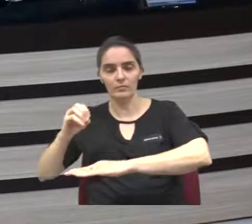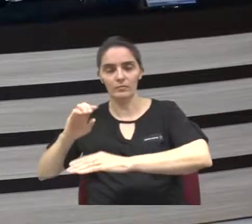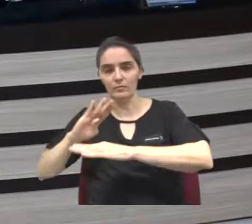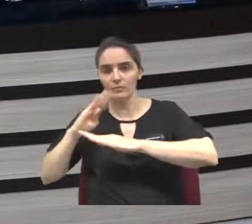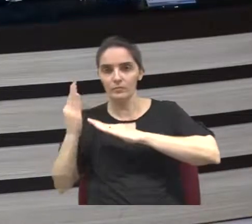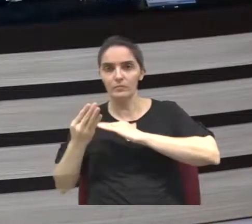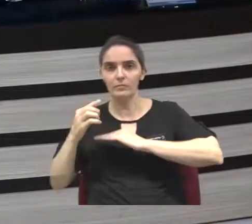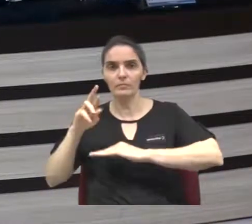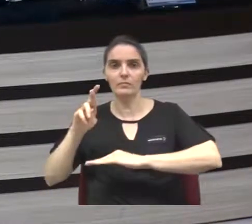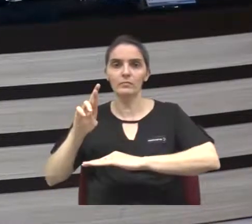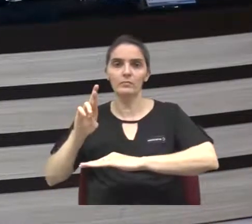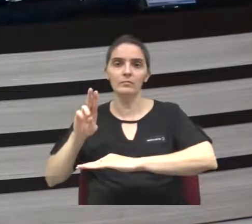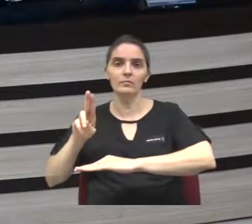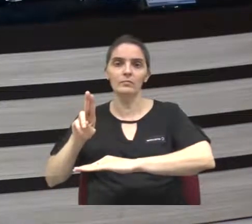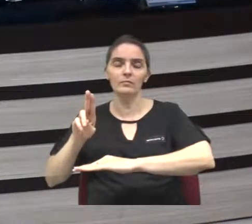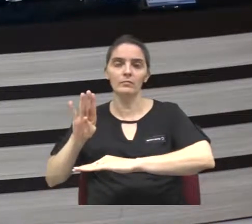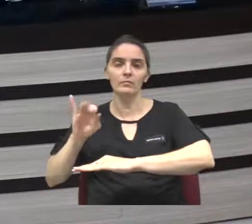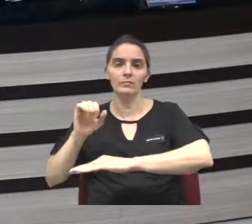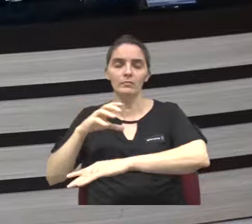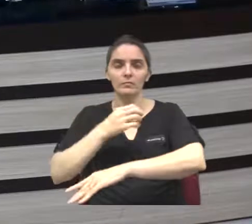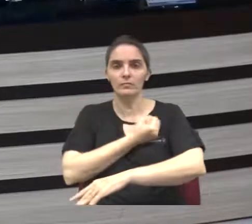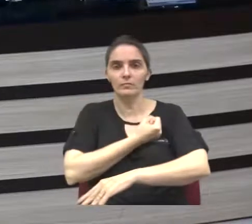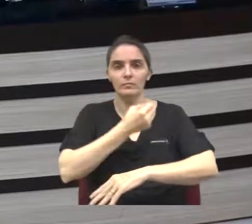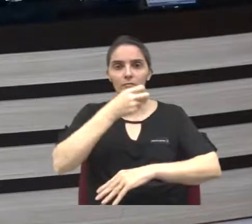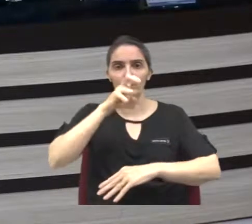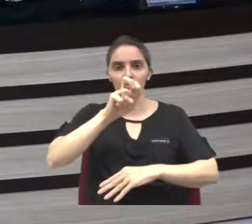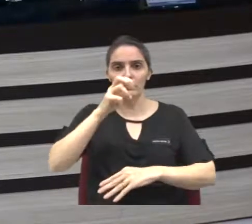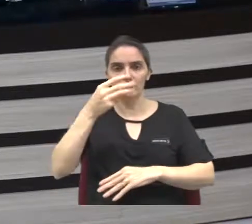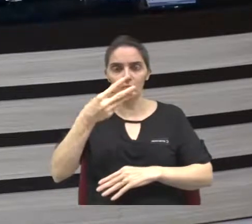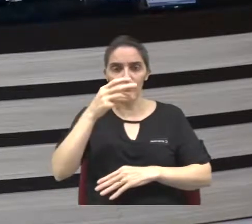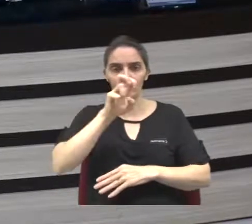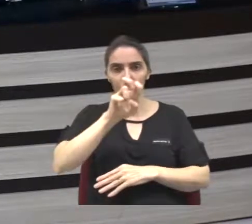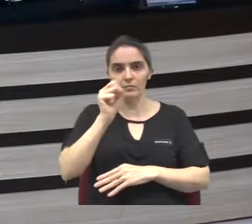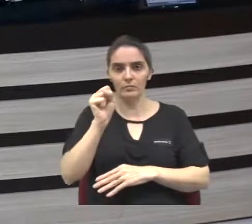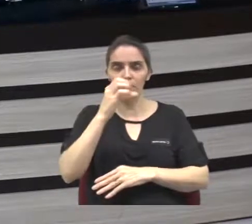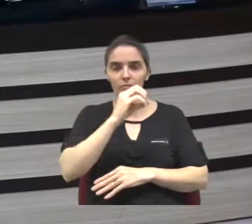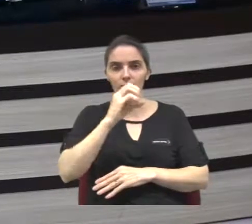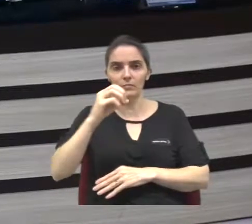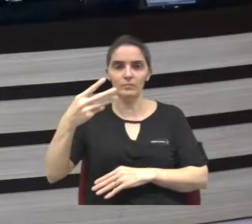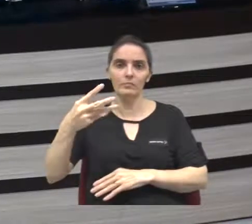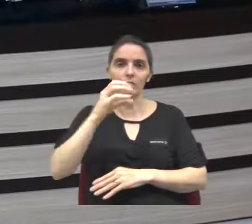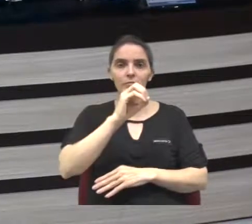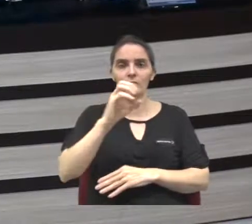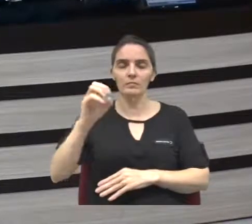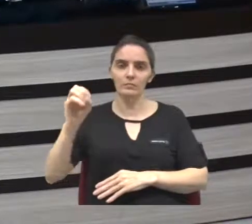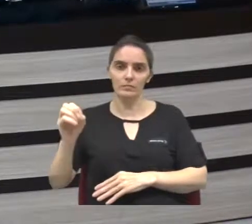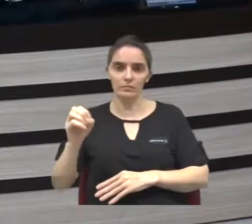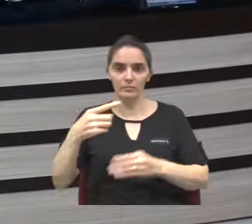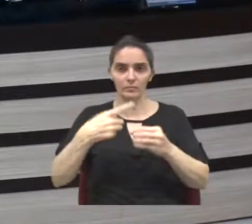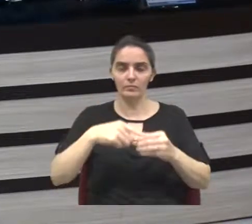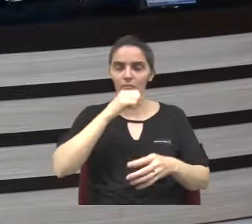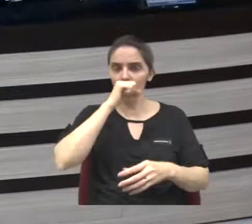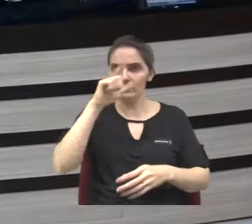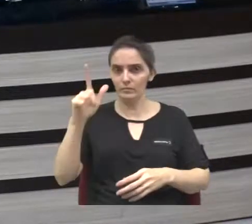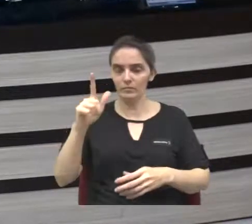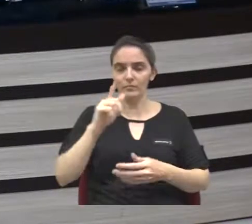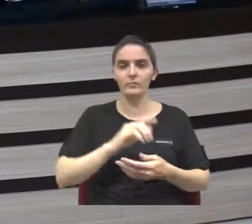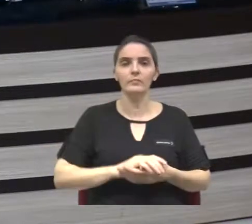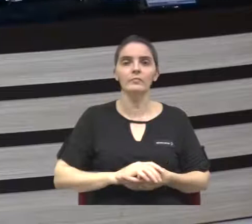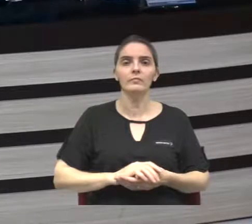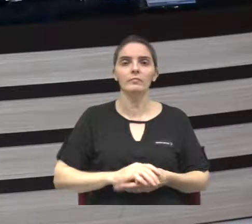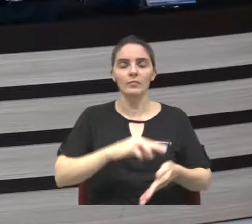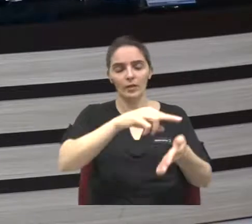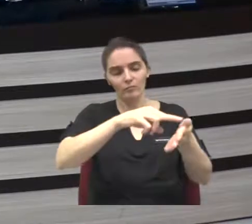inscrição número 535800300, neste município de Limeira. Para melhor análise da proposta,